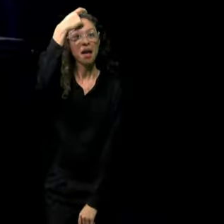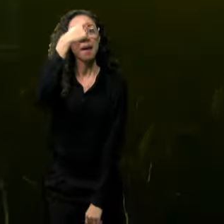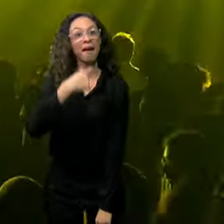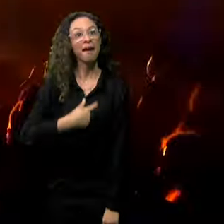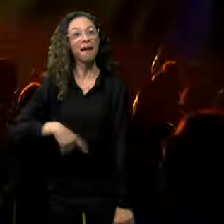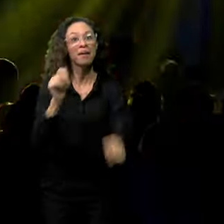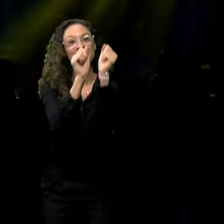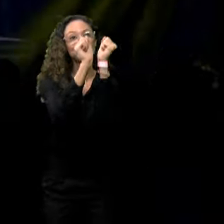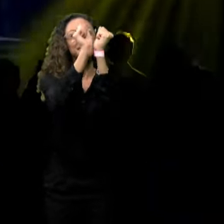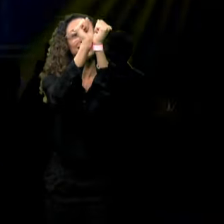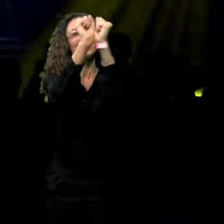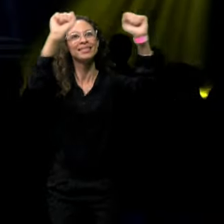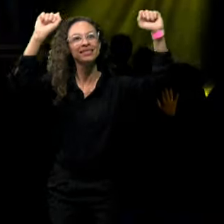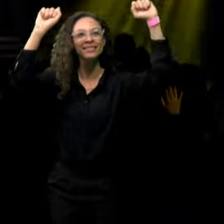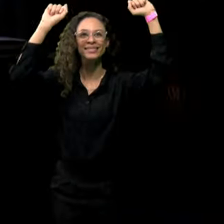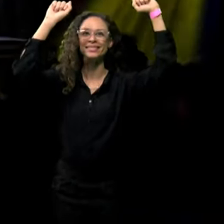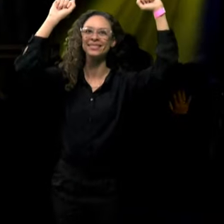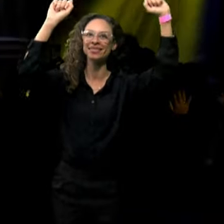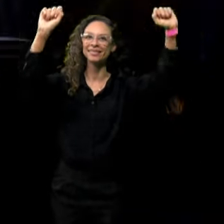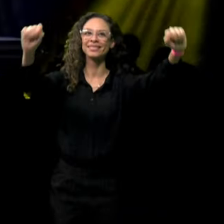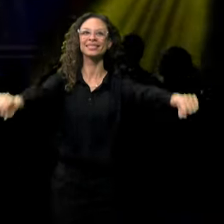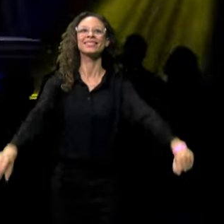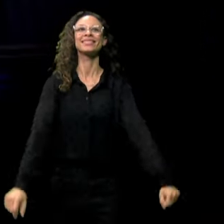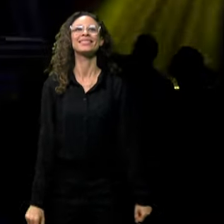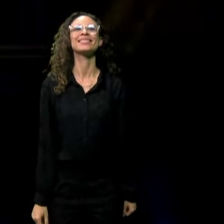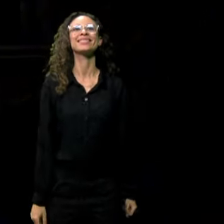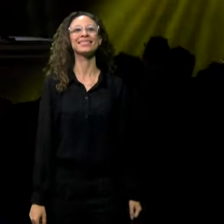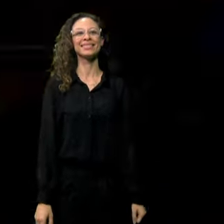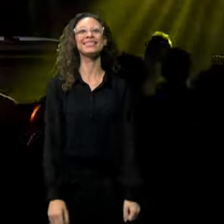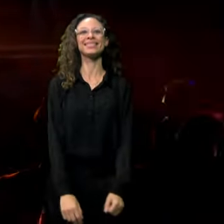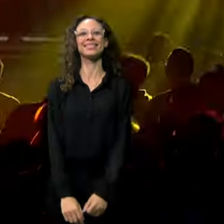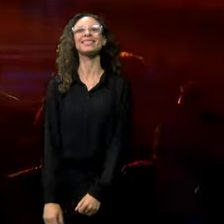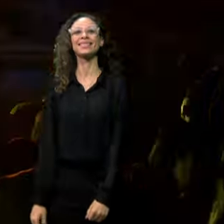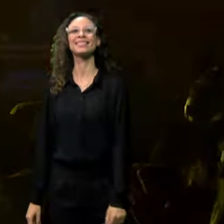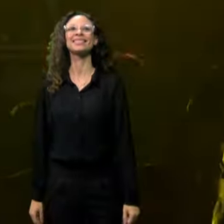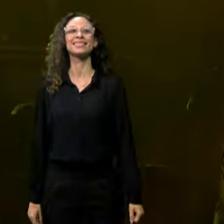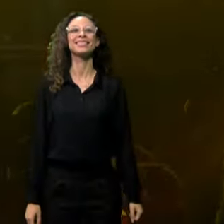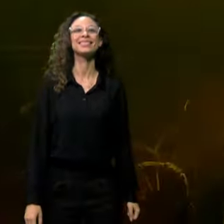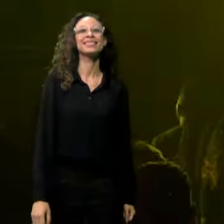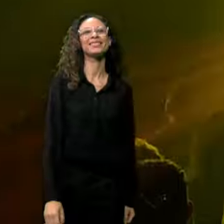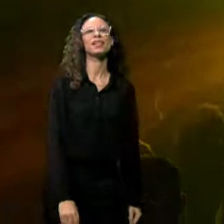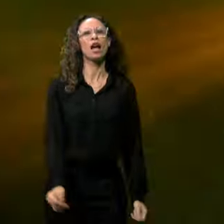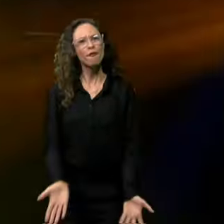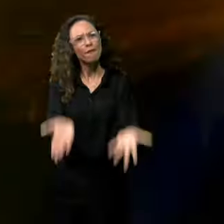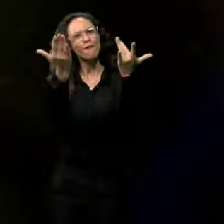eu sou livre por toda a sua força